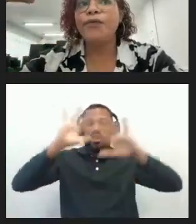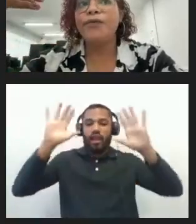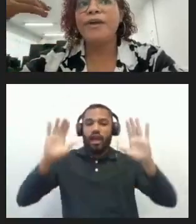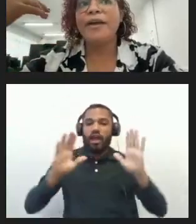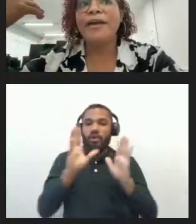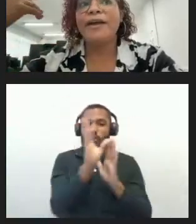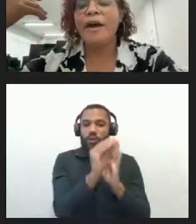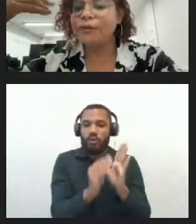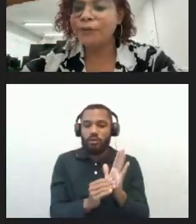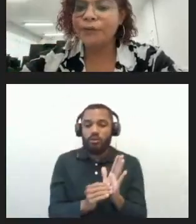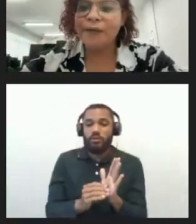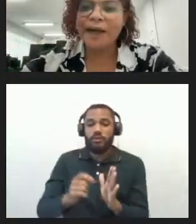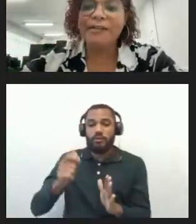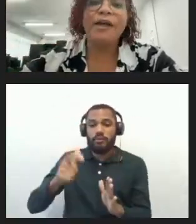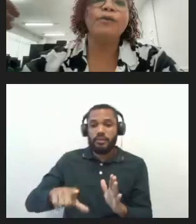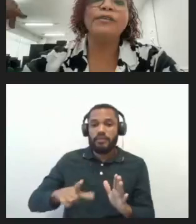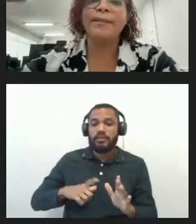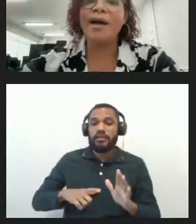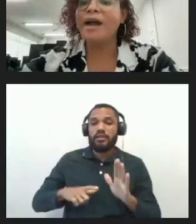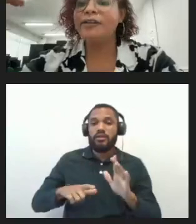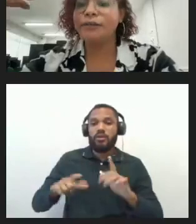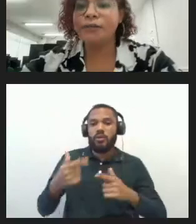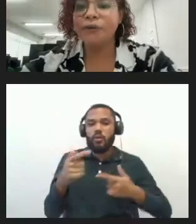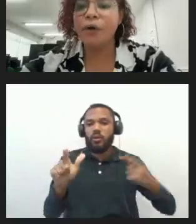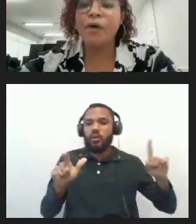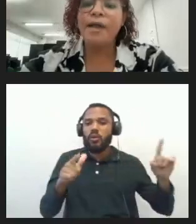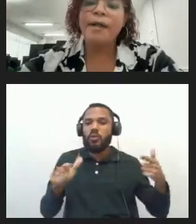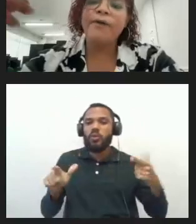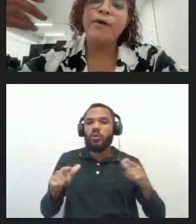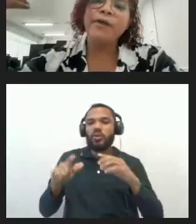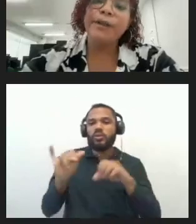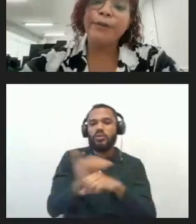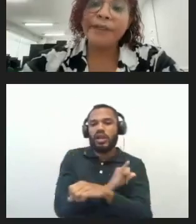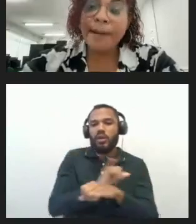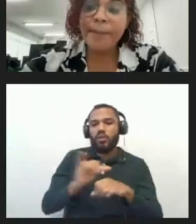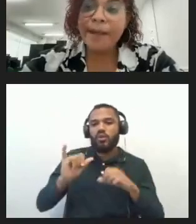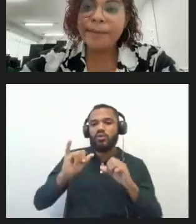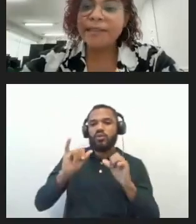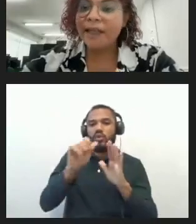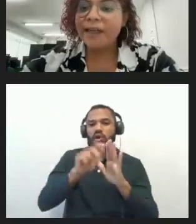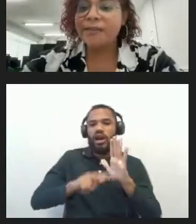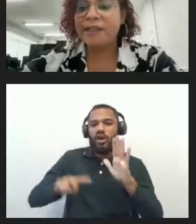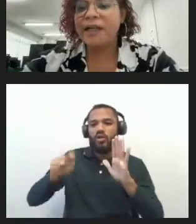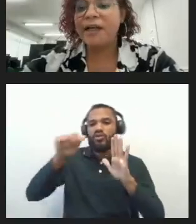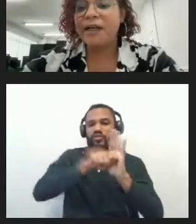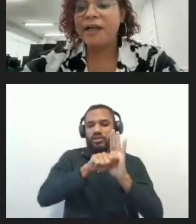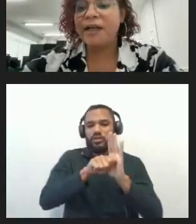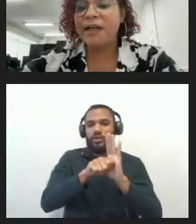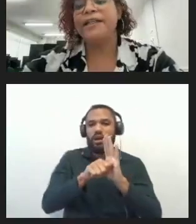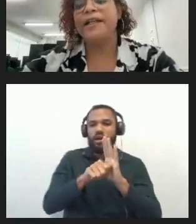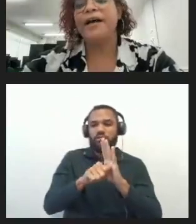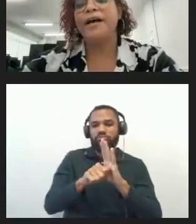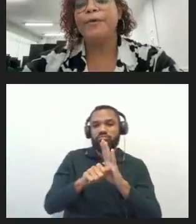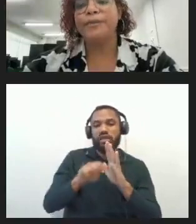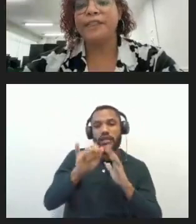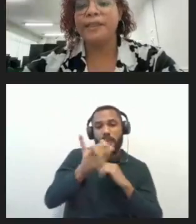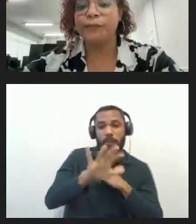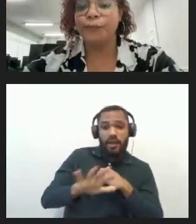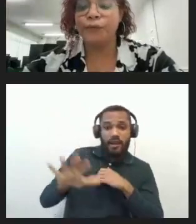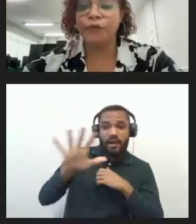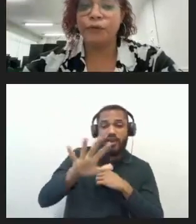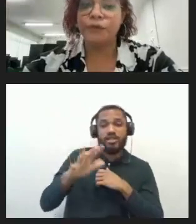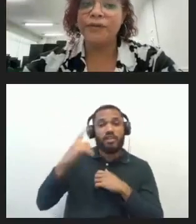tem os recursos audiovisuais, né? O uso da imagem, do som, vão contribuir também para essa relação entre